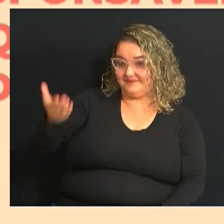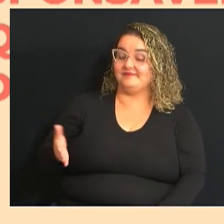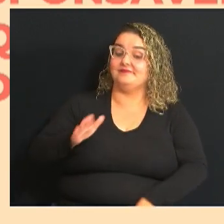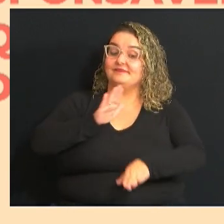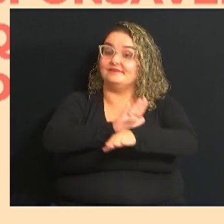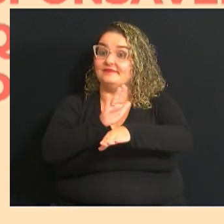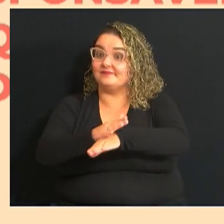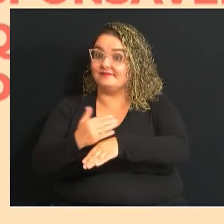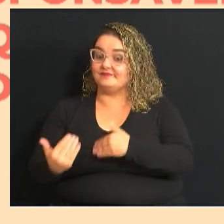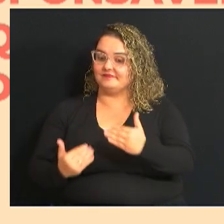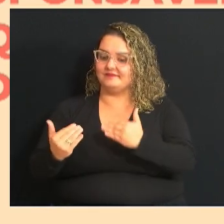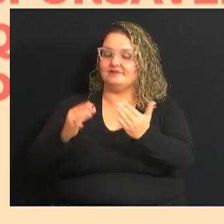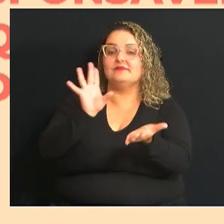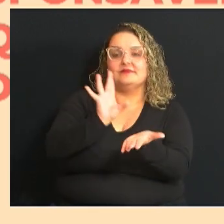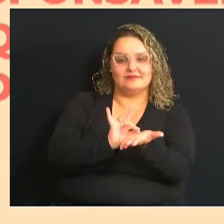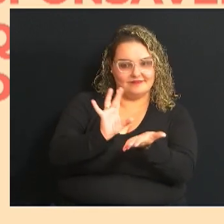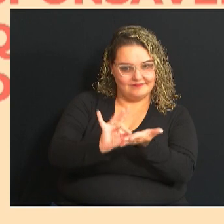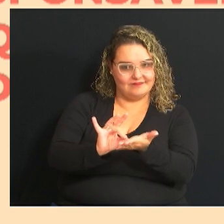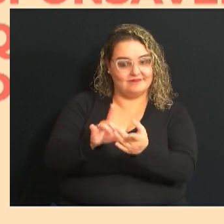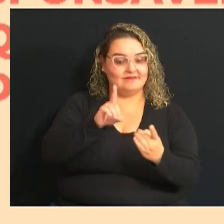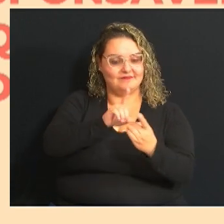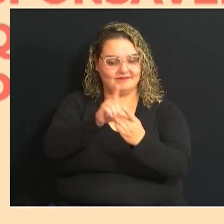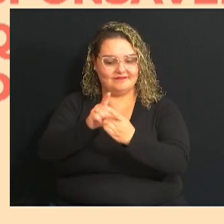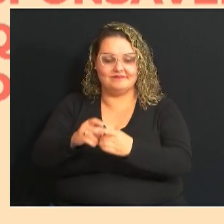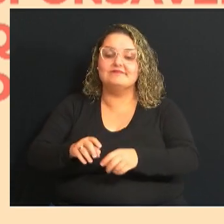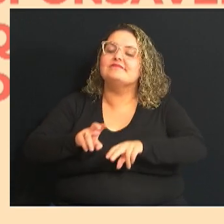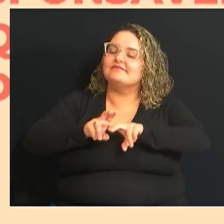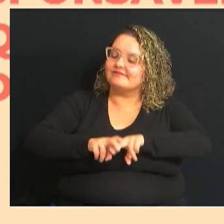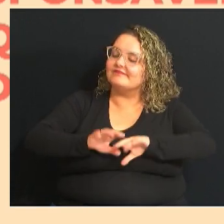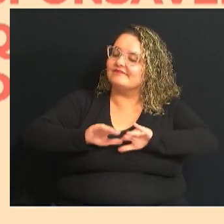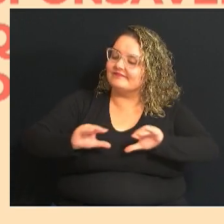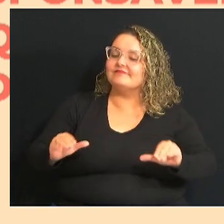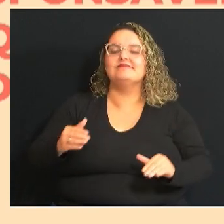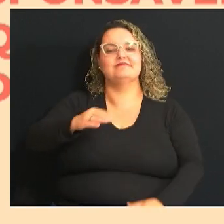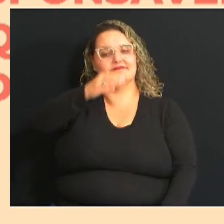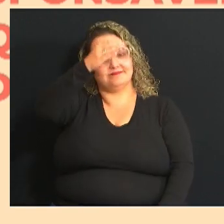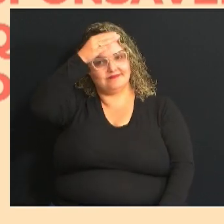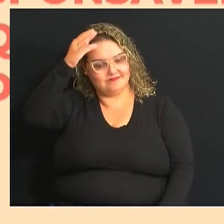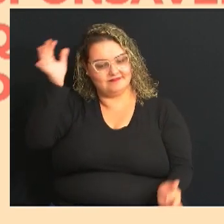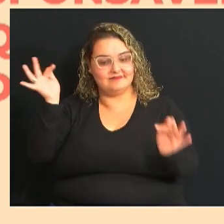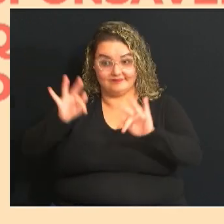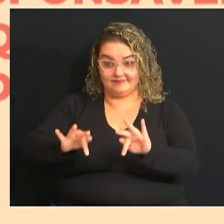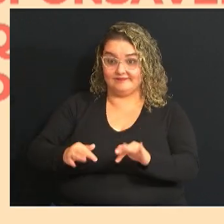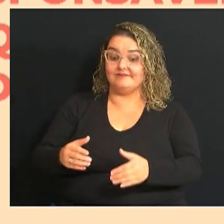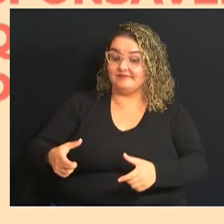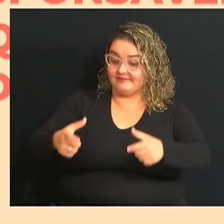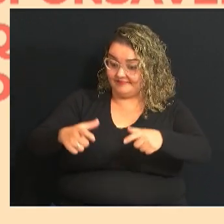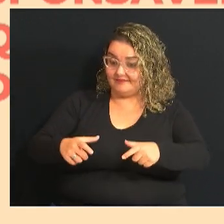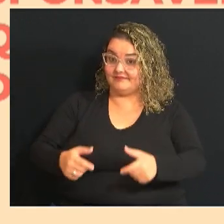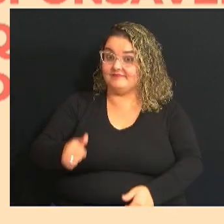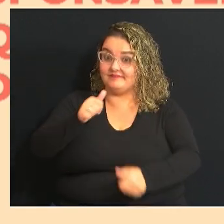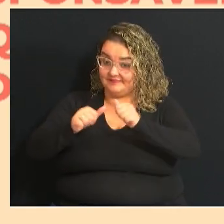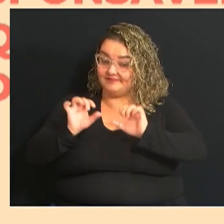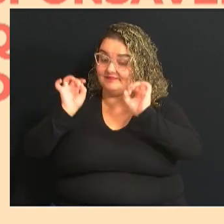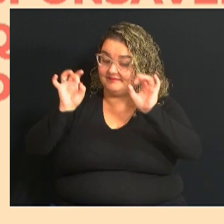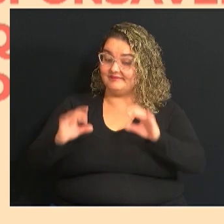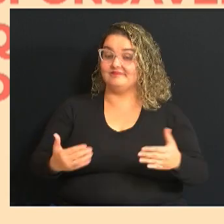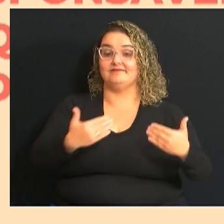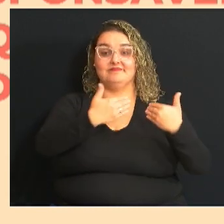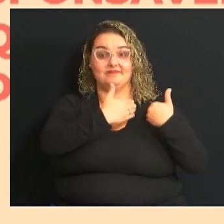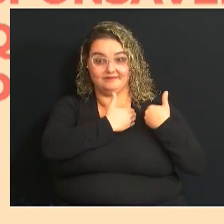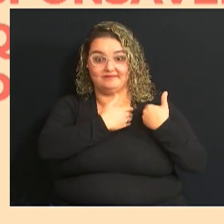então, automaticamente para o consumidor, se tiver condição, para ele acaba sendo mais vantajoso. Lembrando que o fornecedor